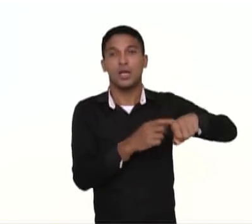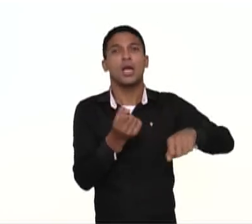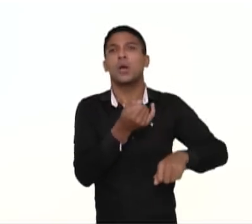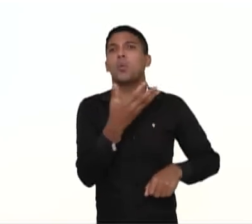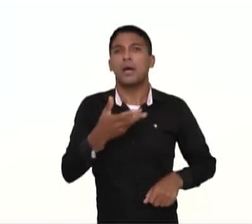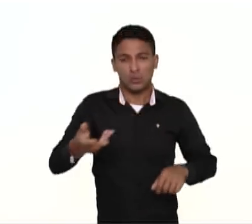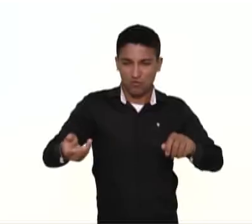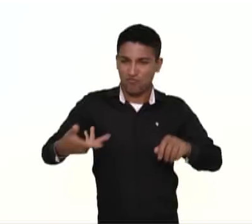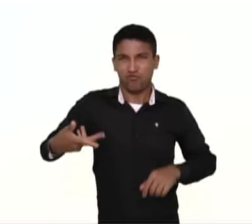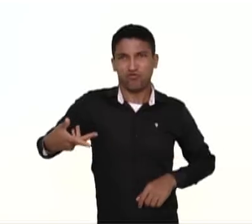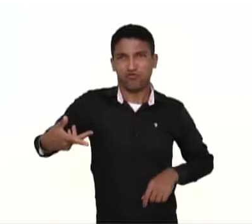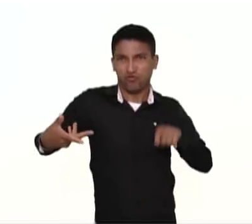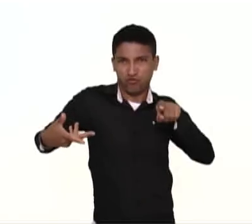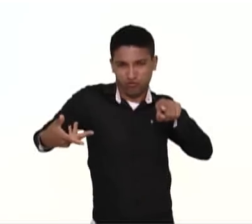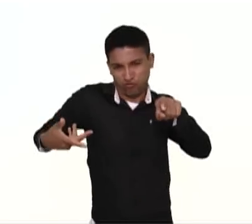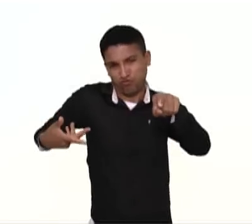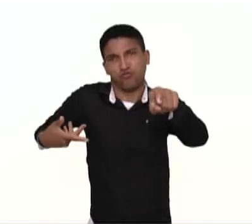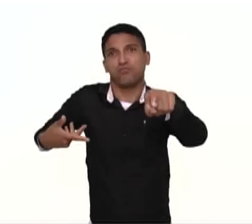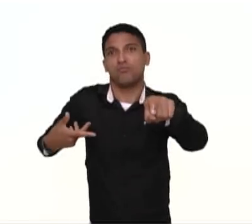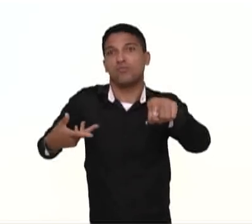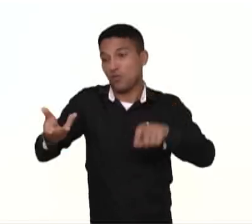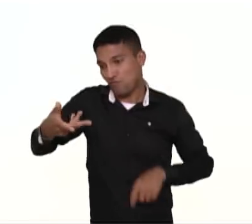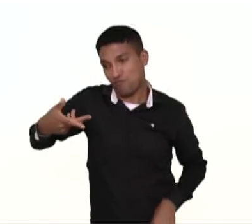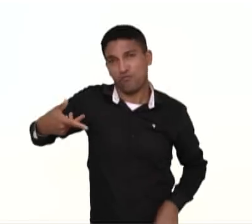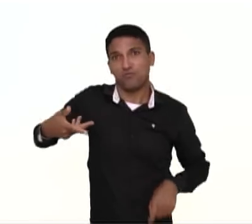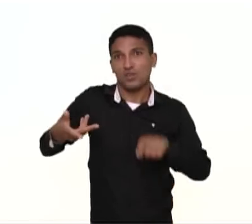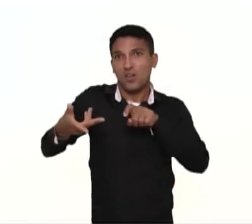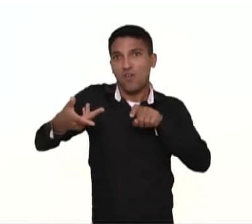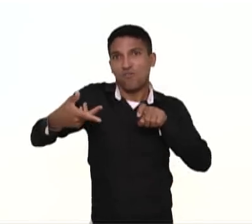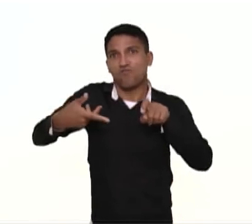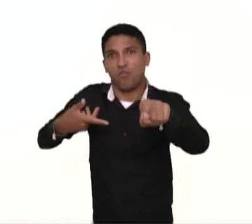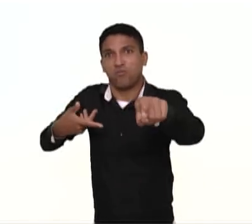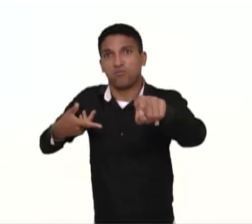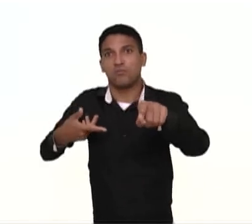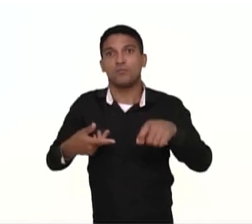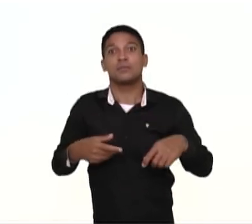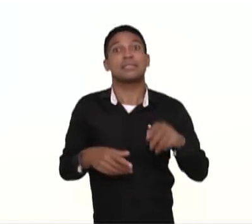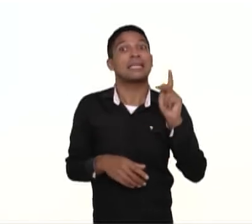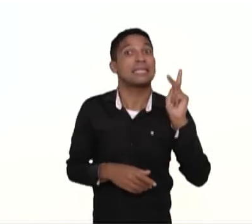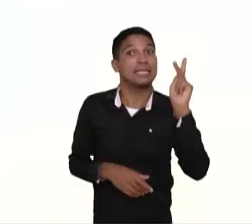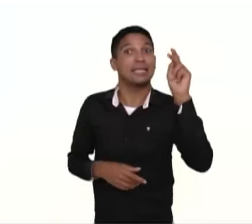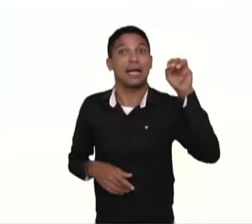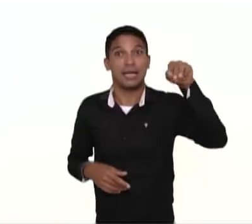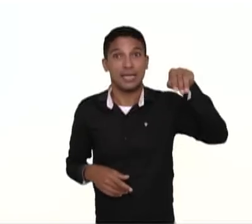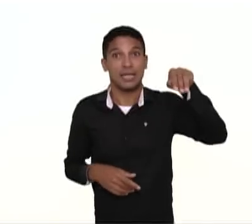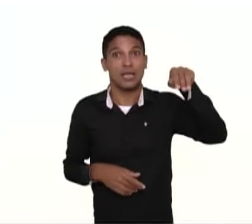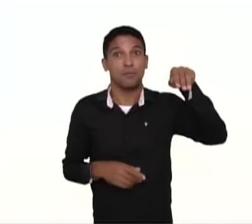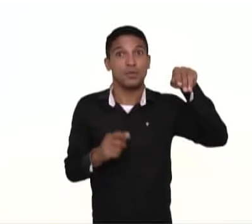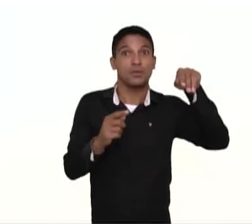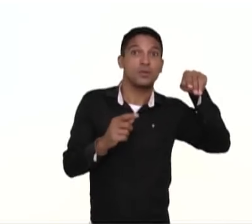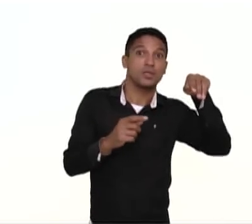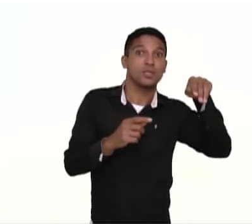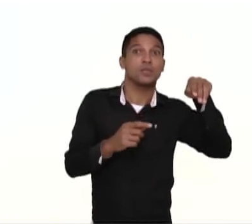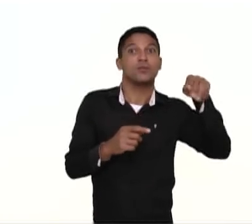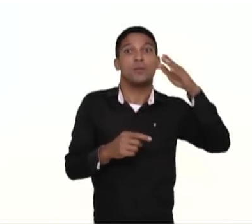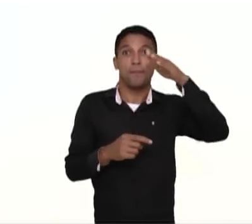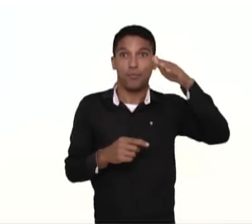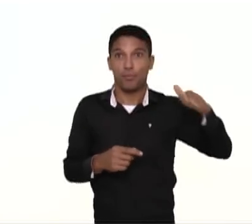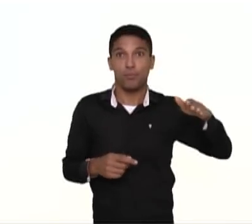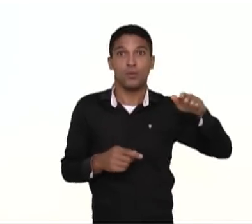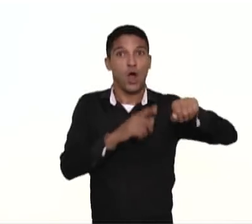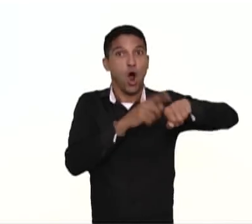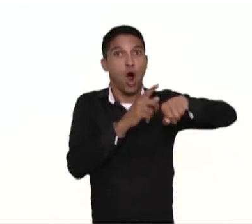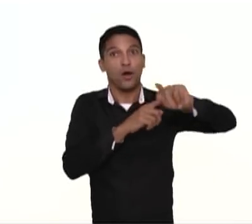minutos. Lembra de fazer a análise do que você está falando, né? Eu quero quilômetros por hora. Qual a distância que ele